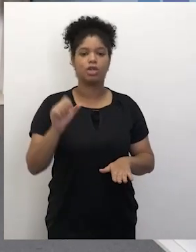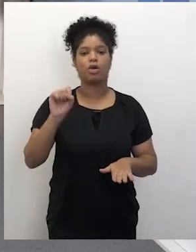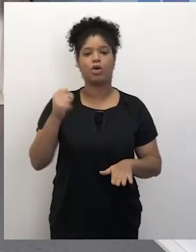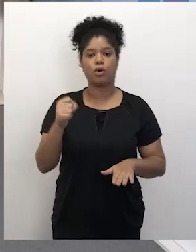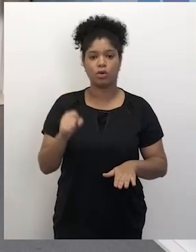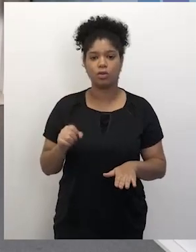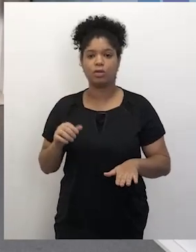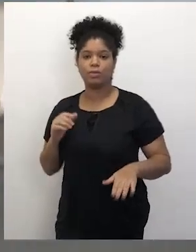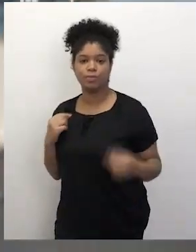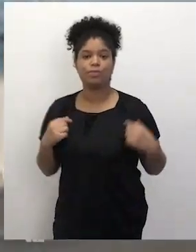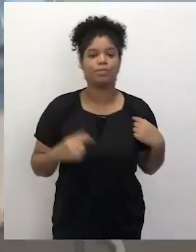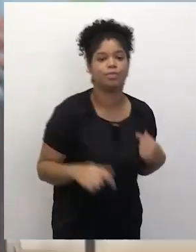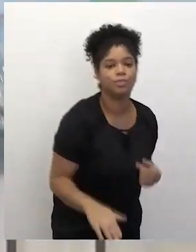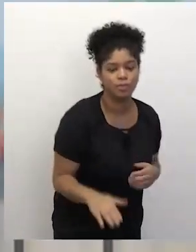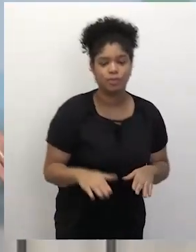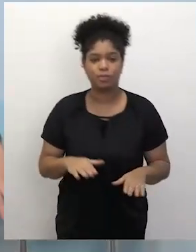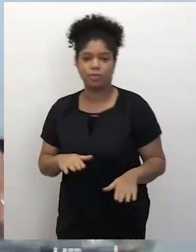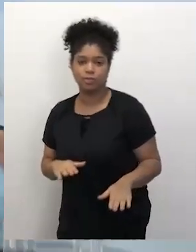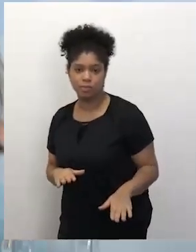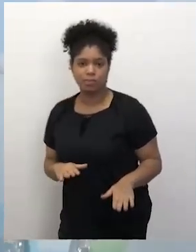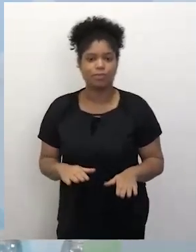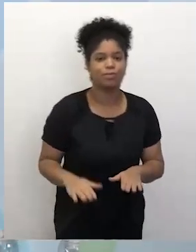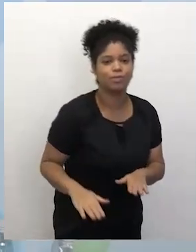5, 6, 7, já pra frente. Frente.